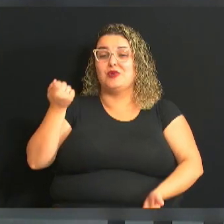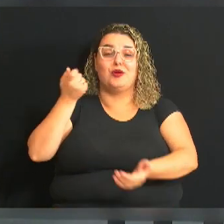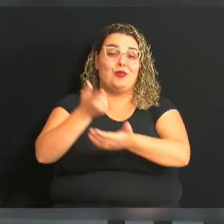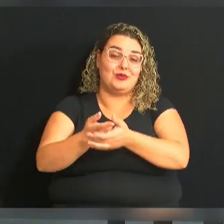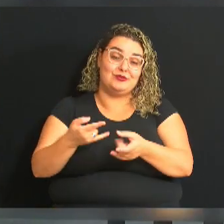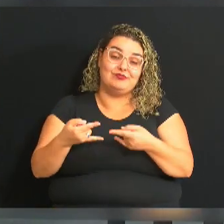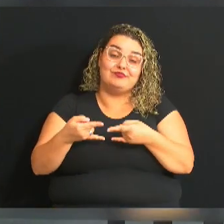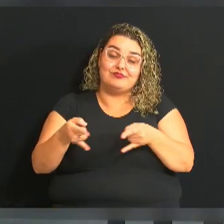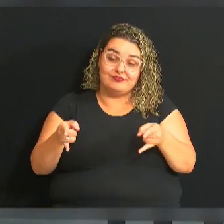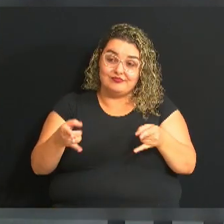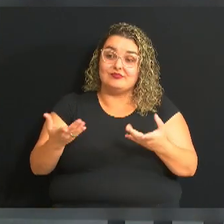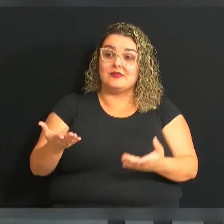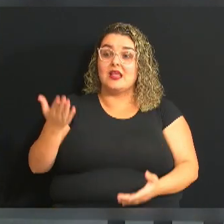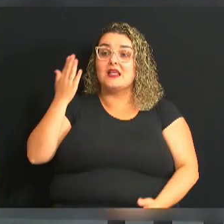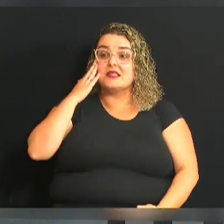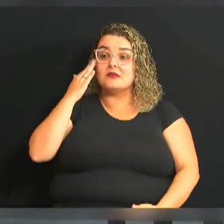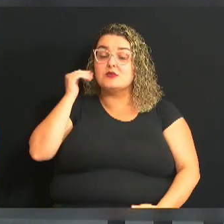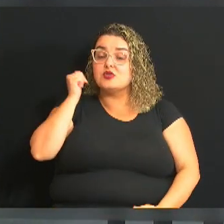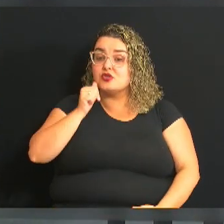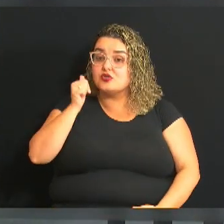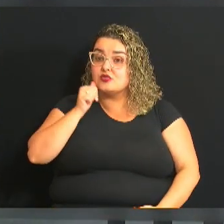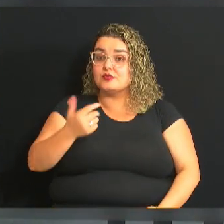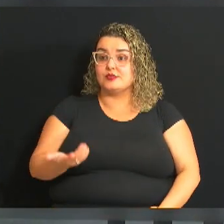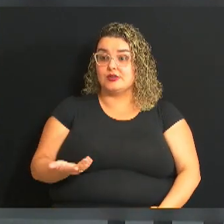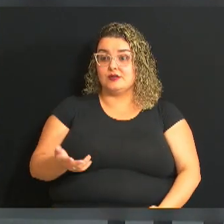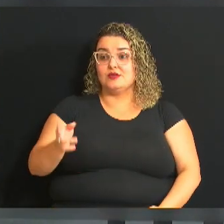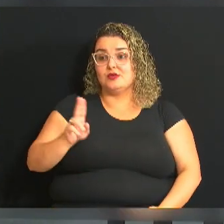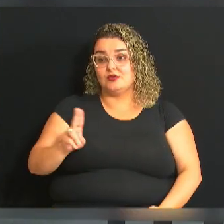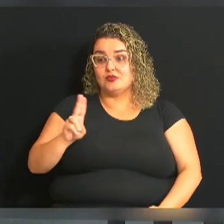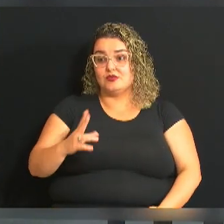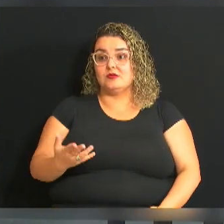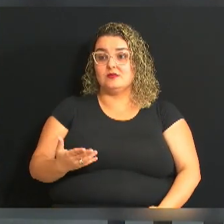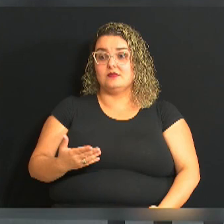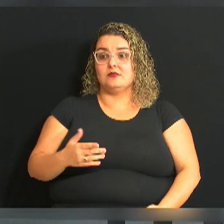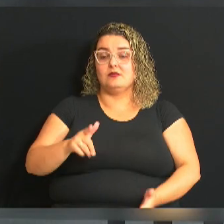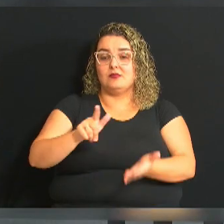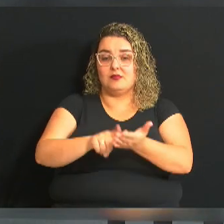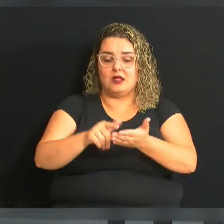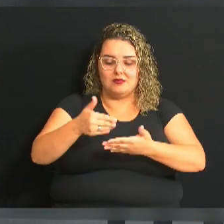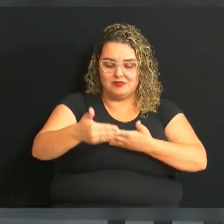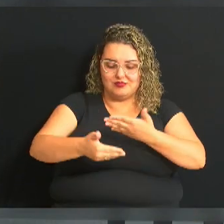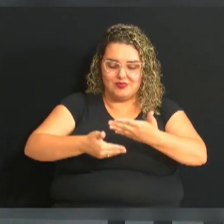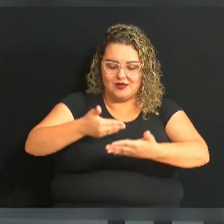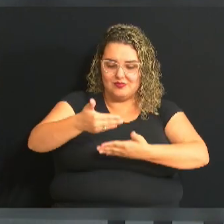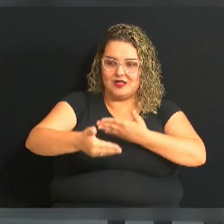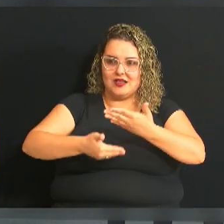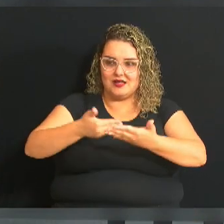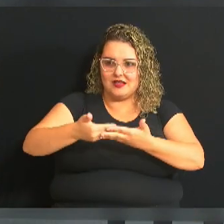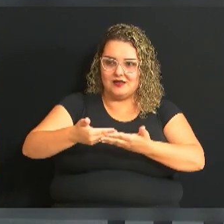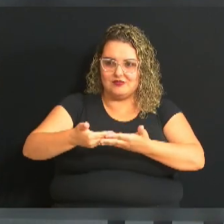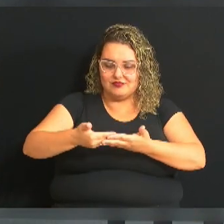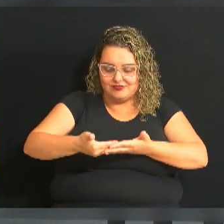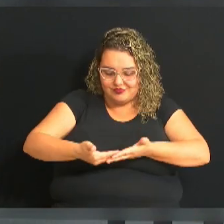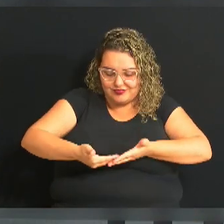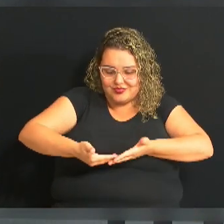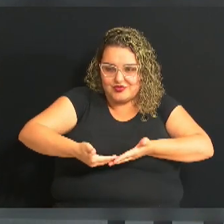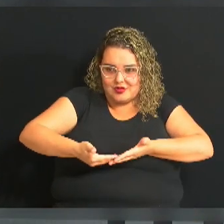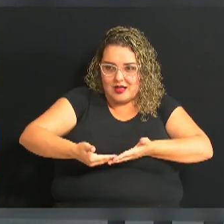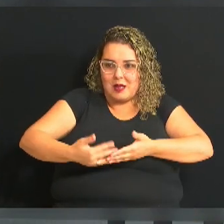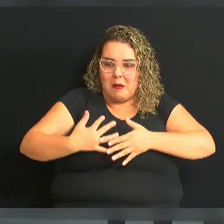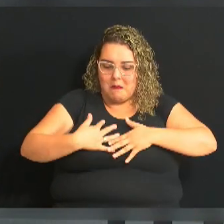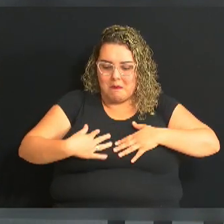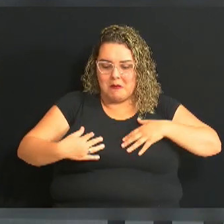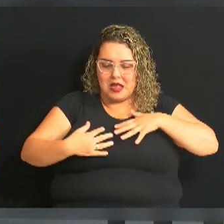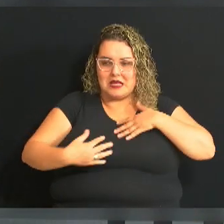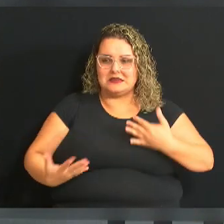absorvente. Sabemos de mulheres que acabaram usando papel higiênico, acabaram usando panos. Há